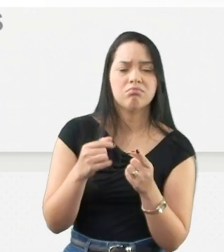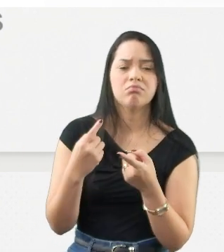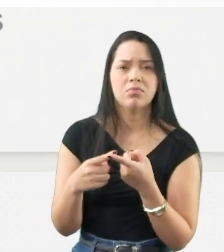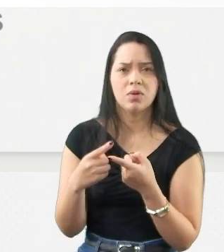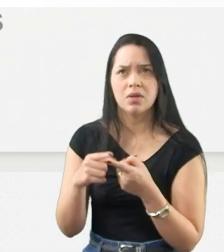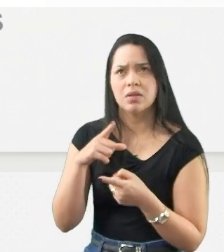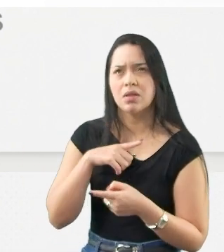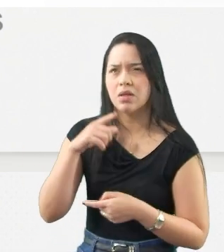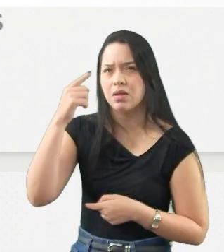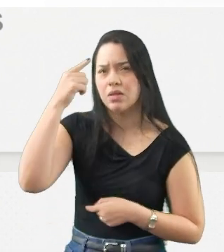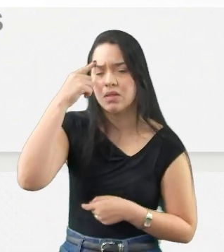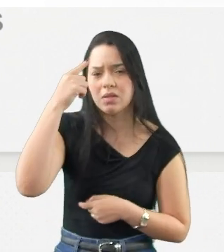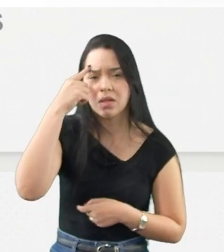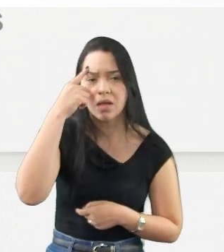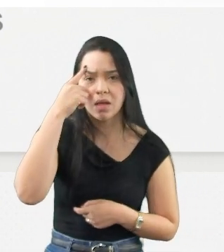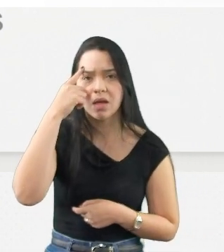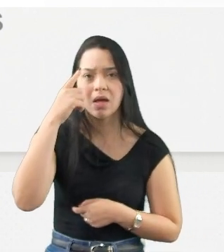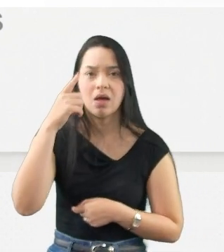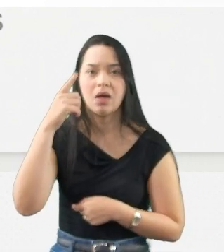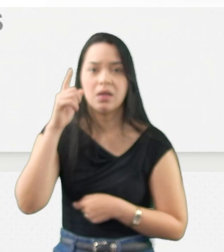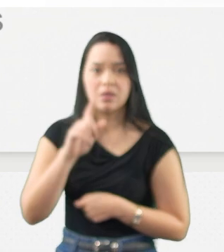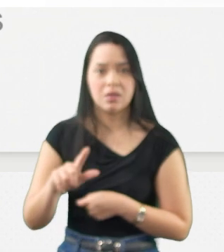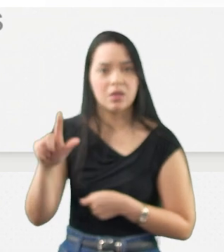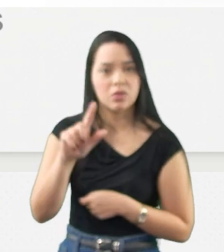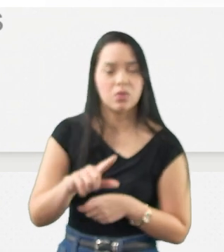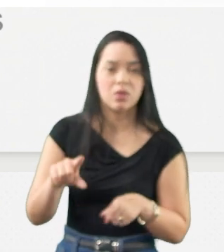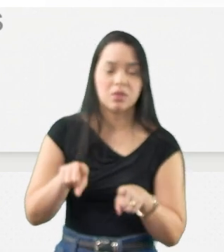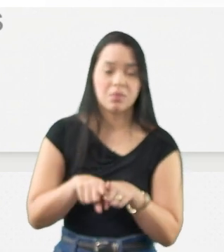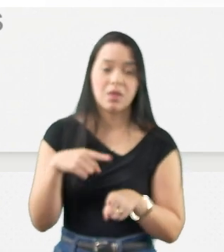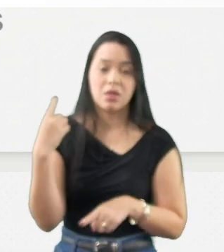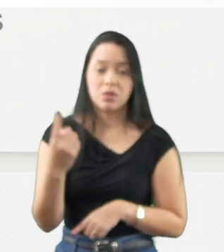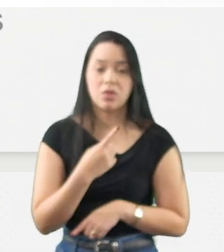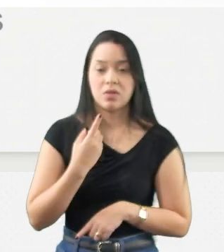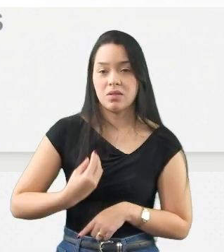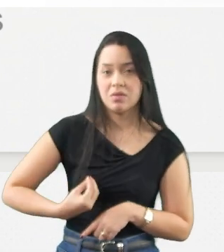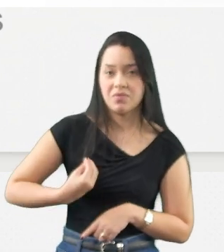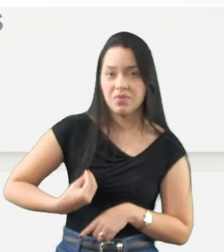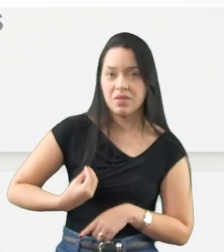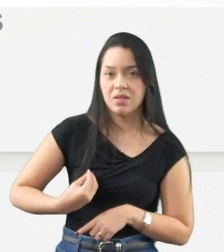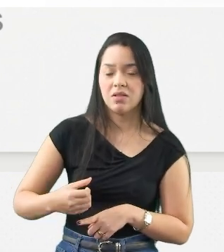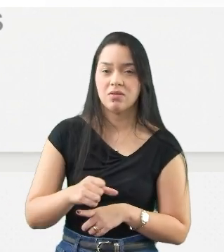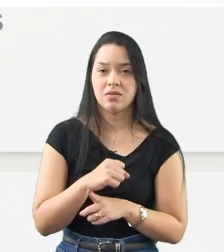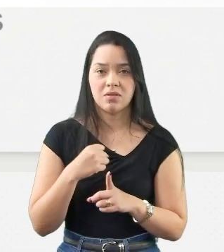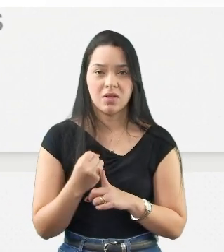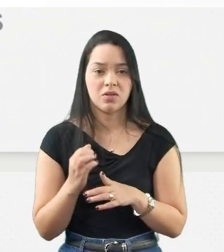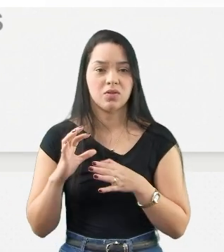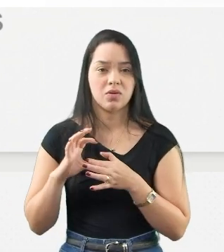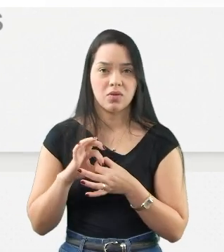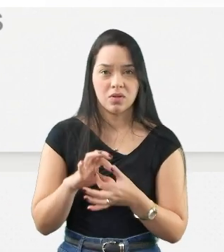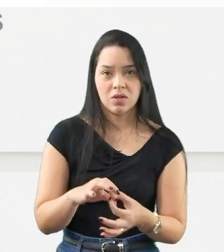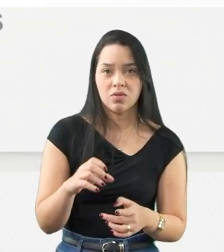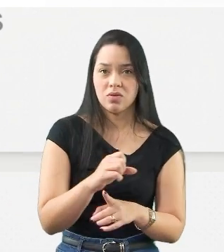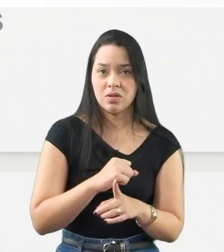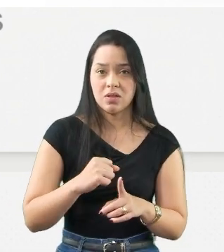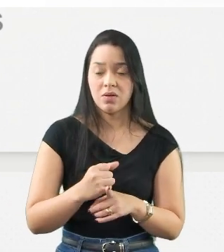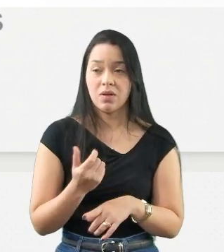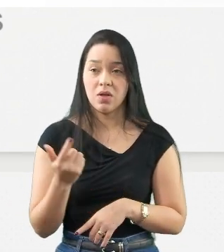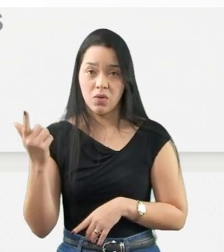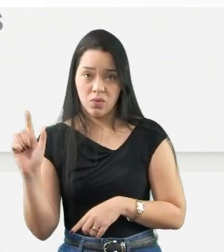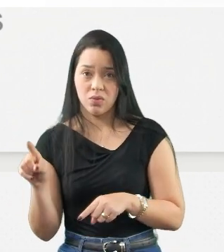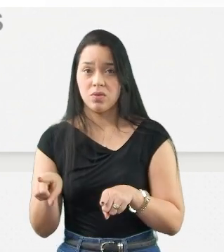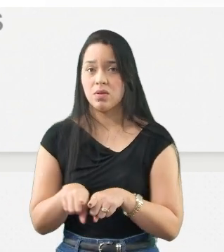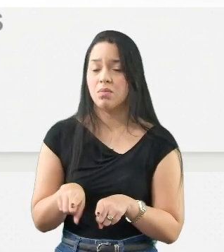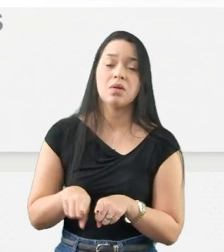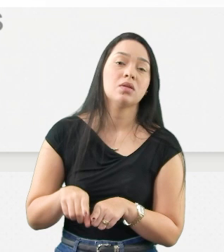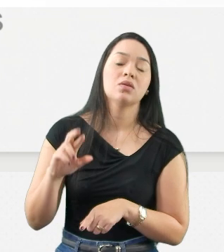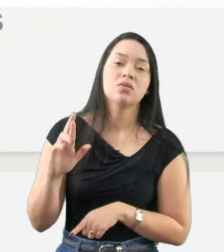a ideia de que a literatura não é uma coisa e a nossa vida, a sociedade, o contexto social é outra. São coisas